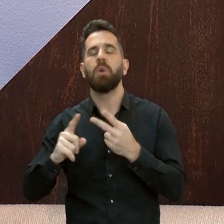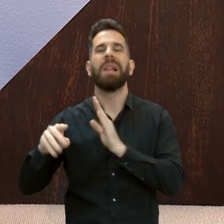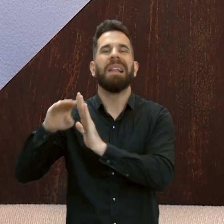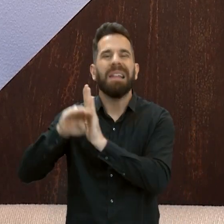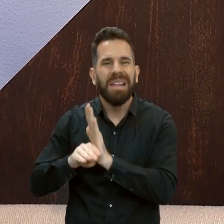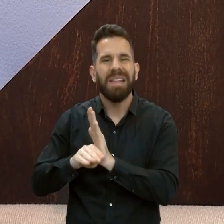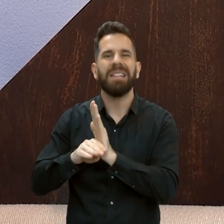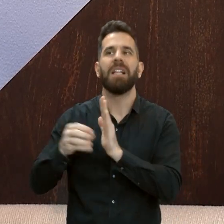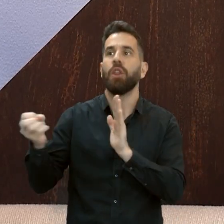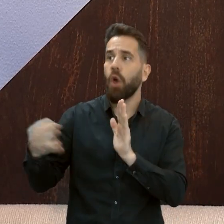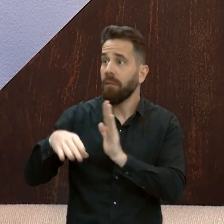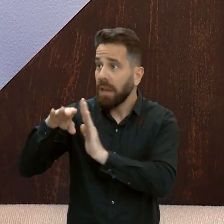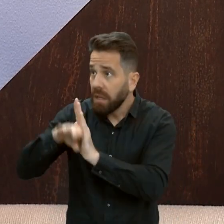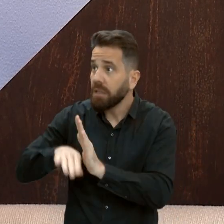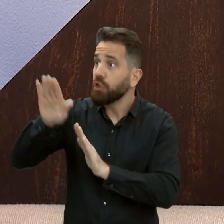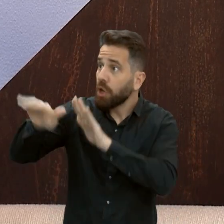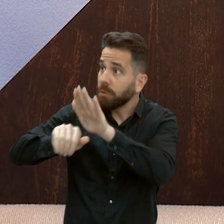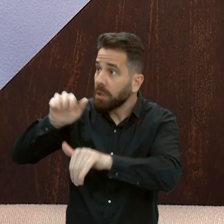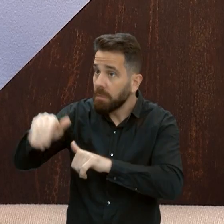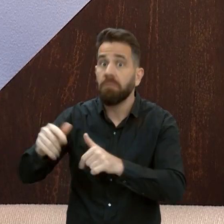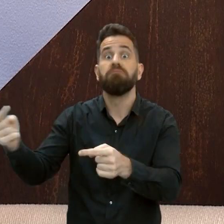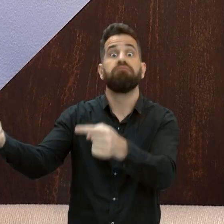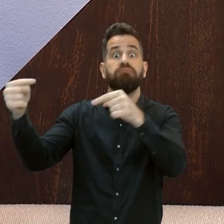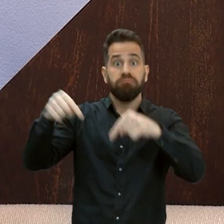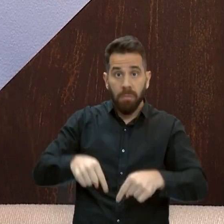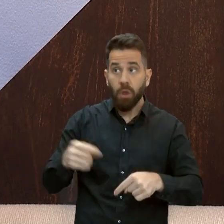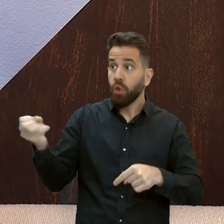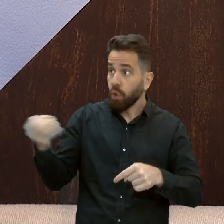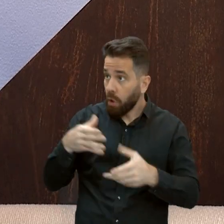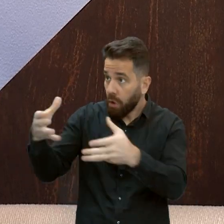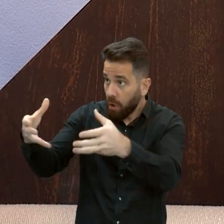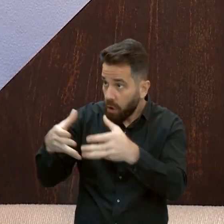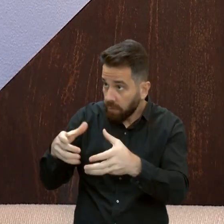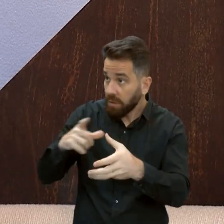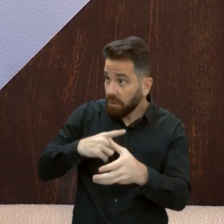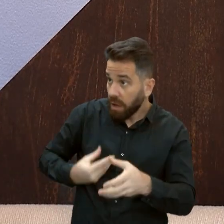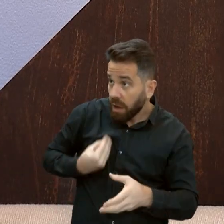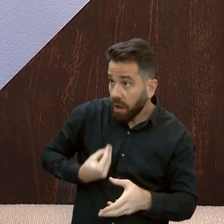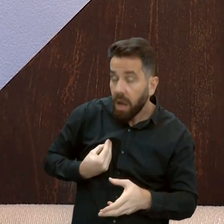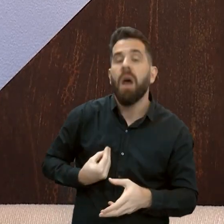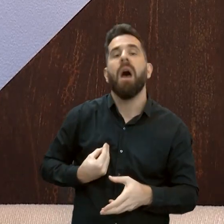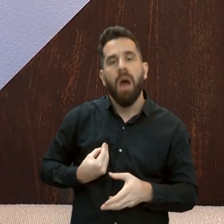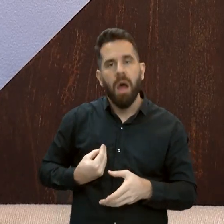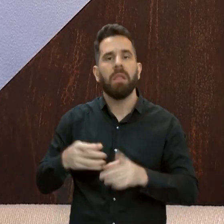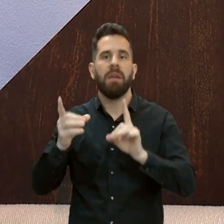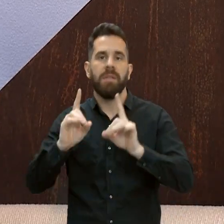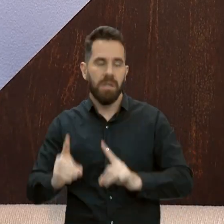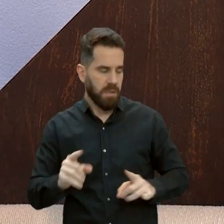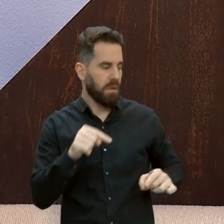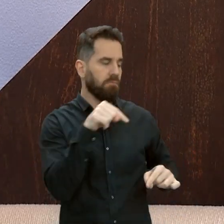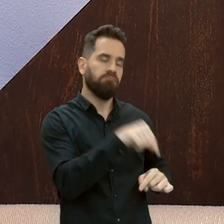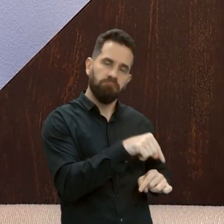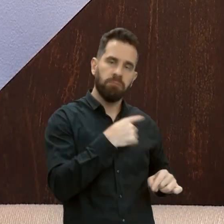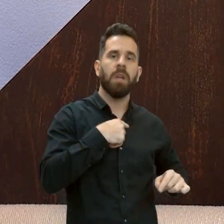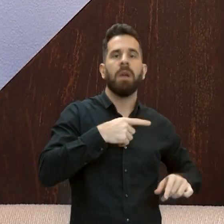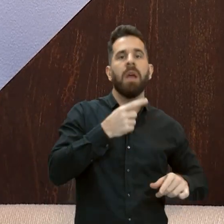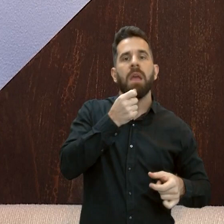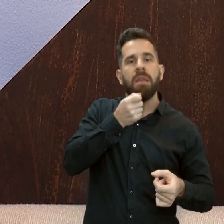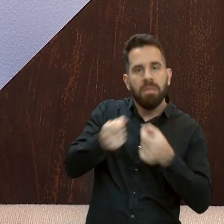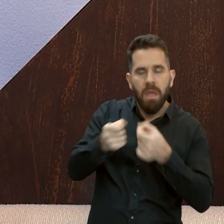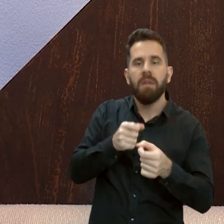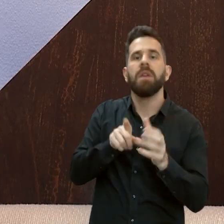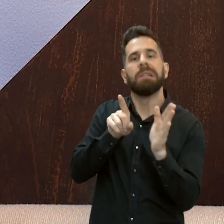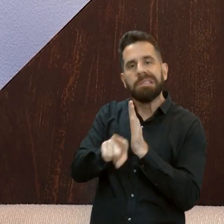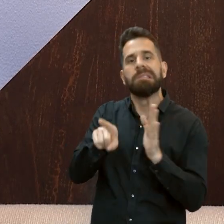Então, aí a partir do momento que ela atua, ela vai entrevistar o candidato tem que apresentar uma série